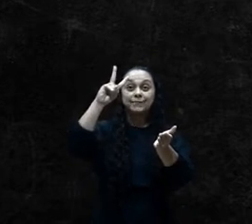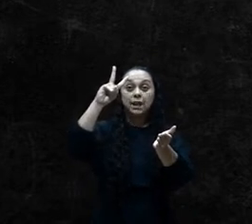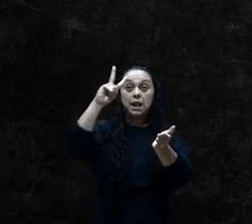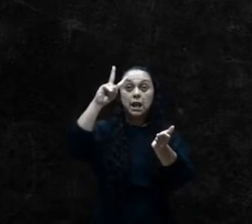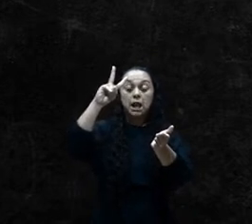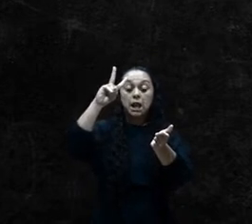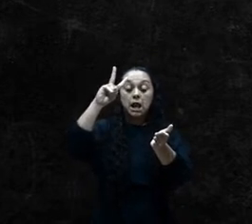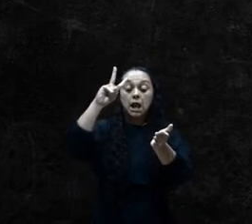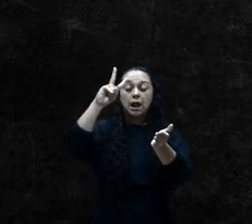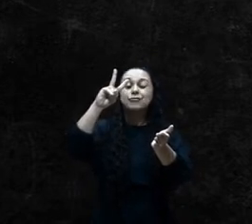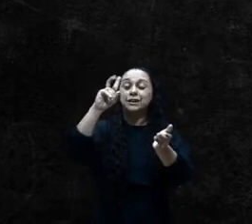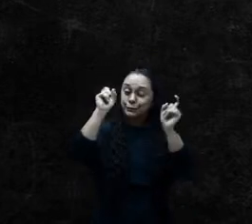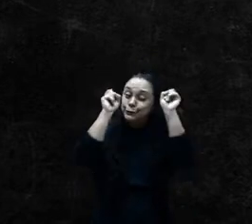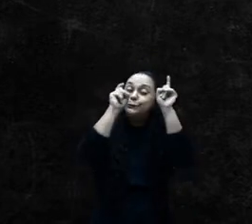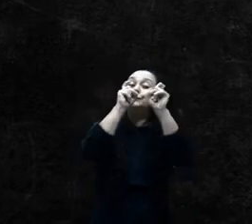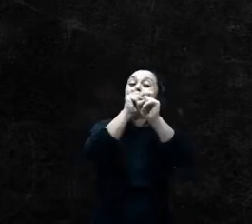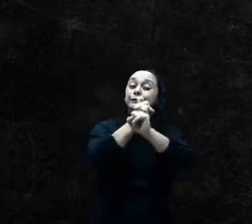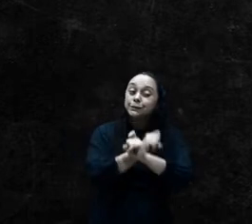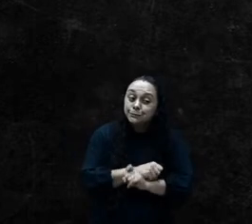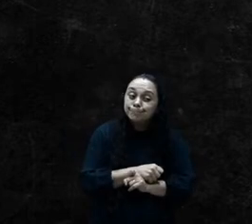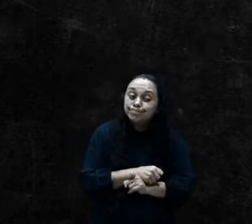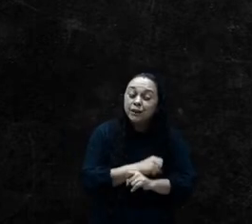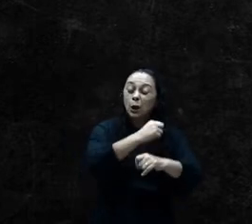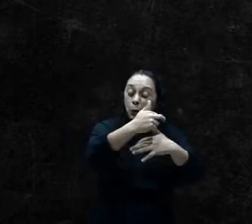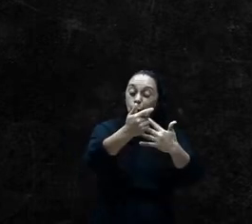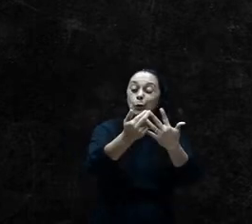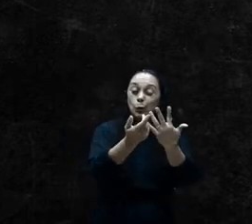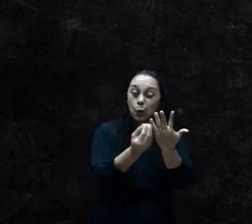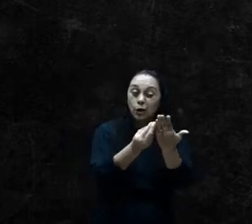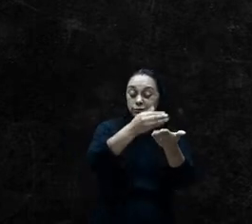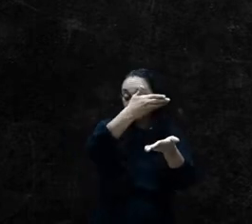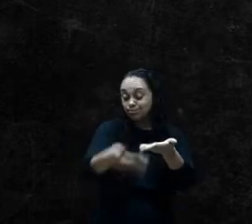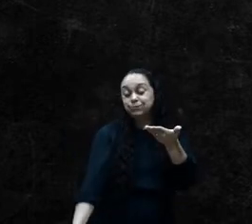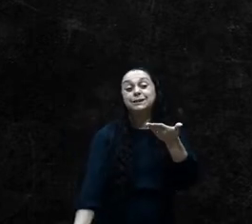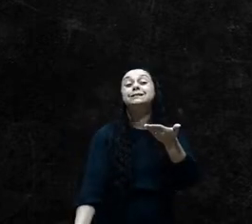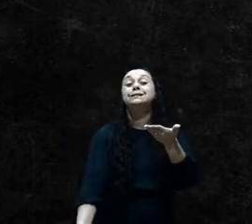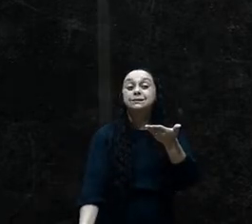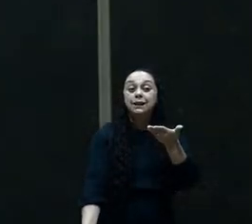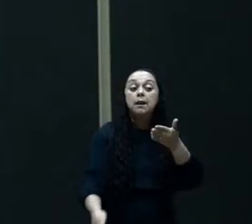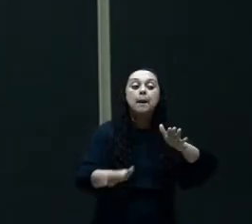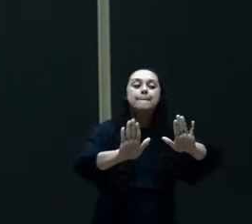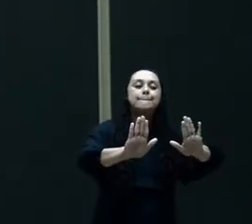era homem mas o prejuízo é também da nossa vida Paulo tá dizendo esse povo